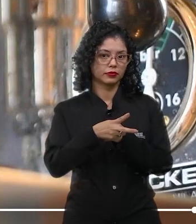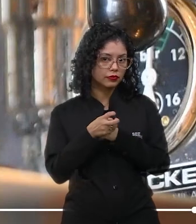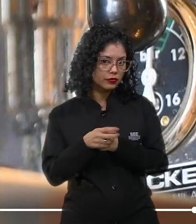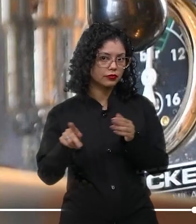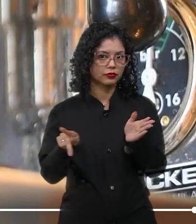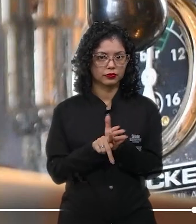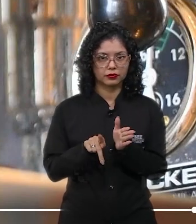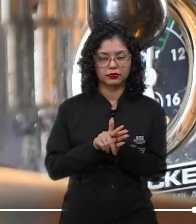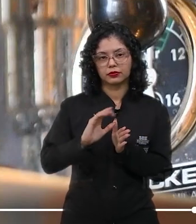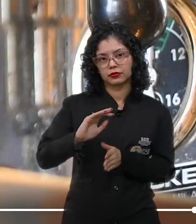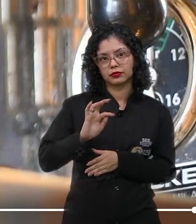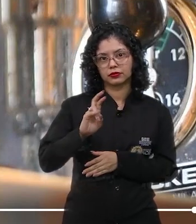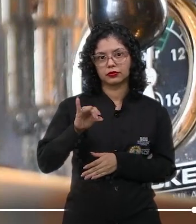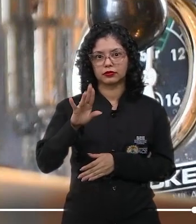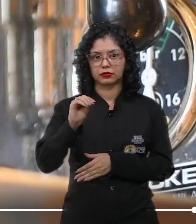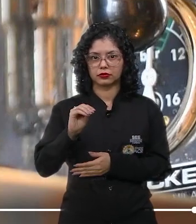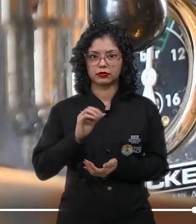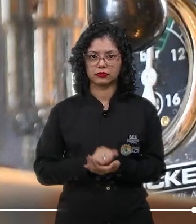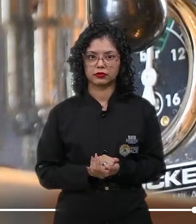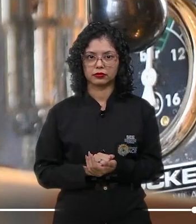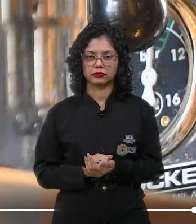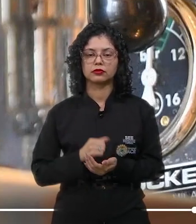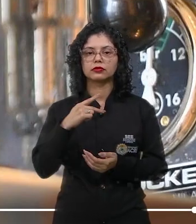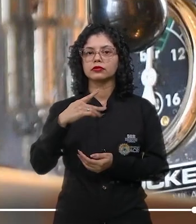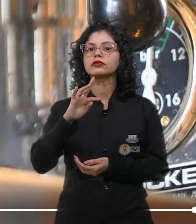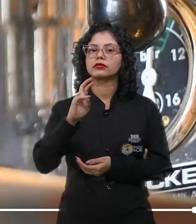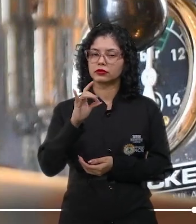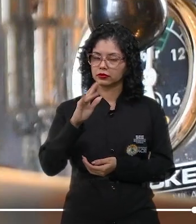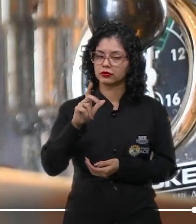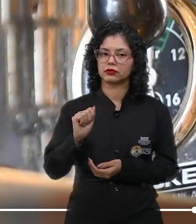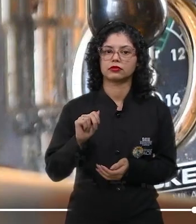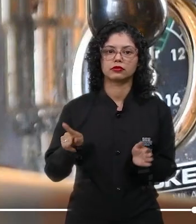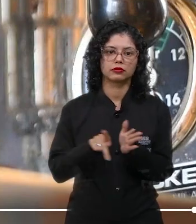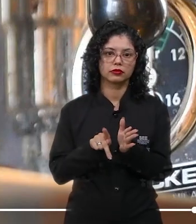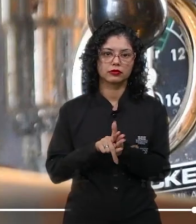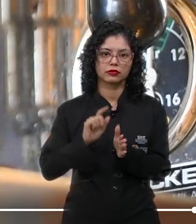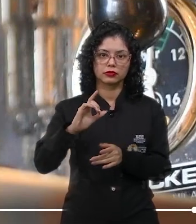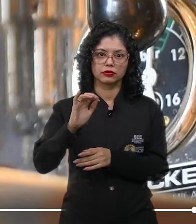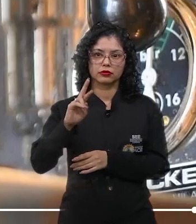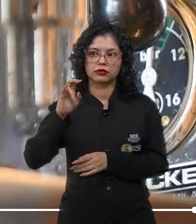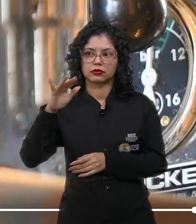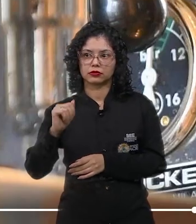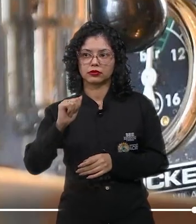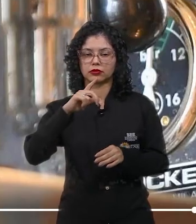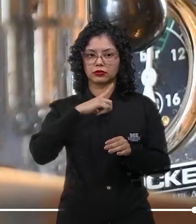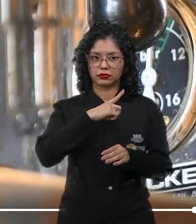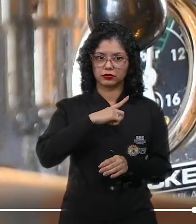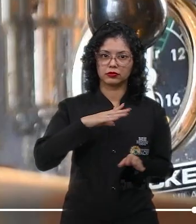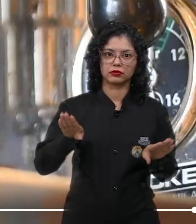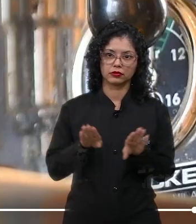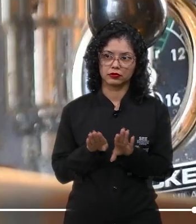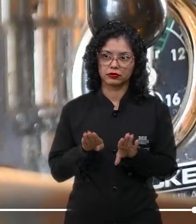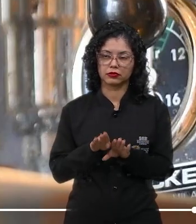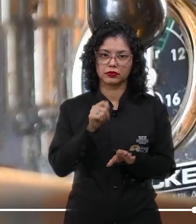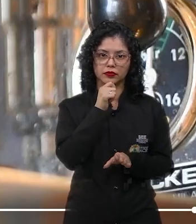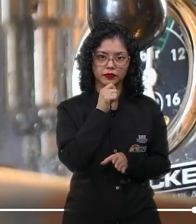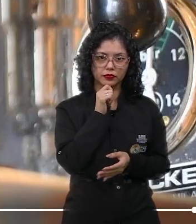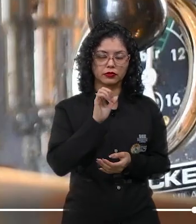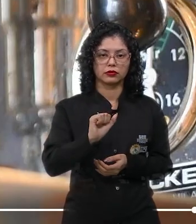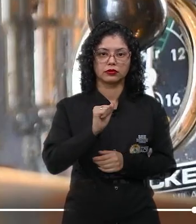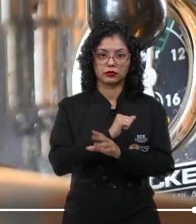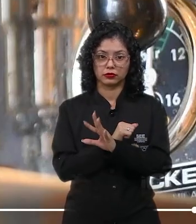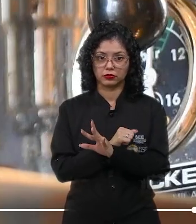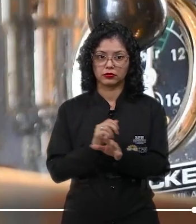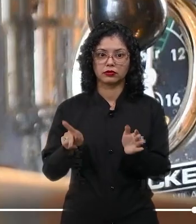são de carbonato de cálcio para fazer a purificação da água, a carcaça, que é de ácido inoxidável